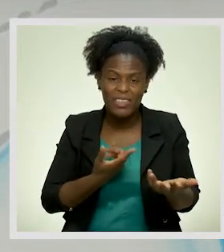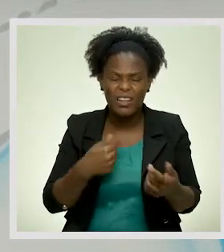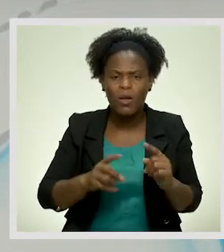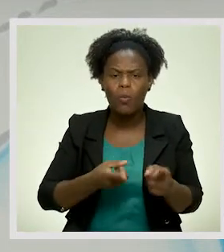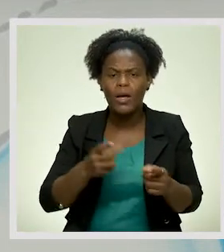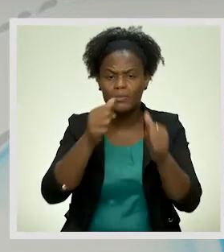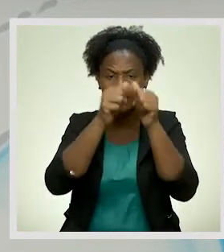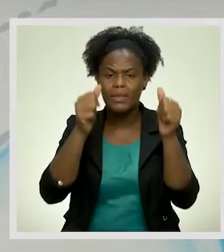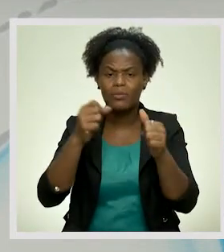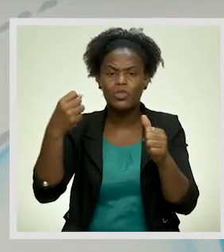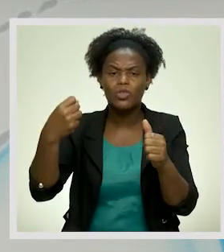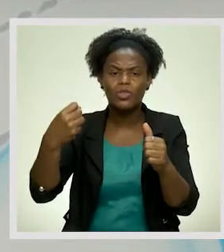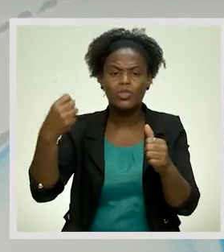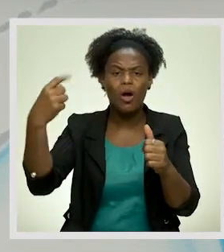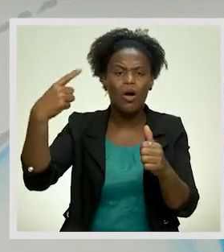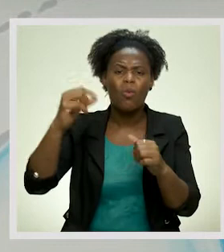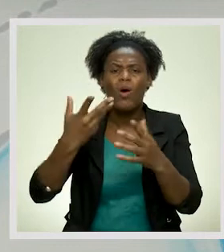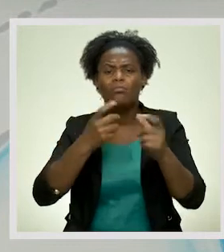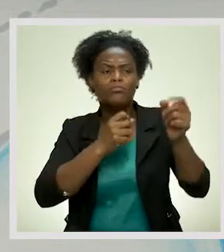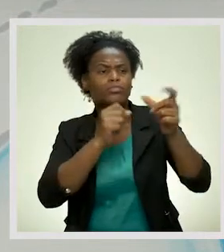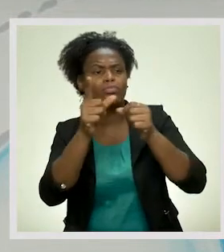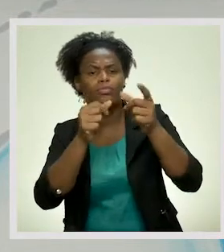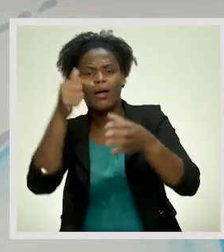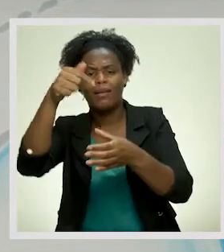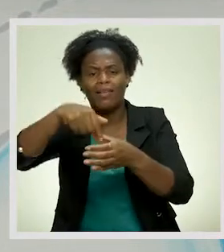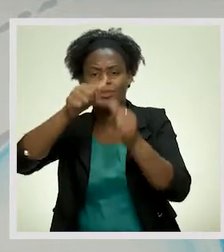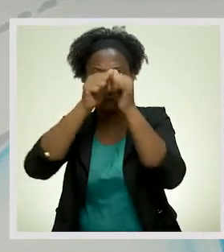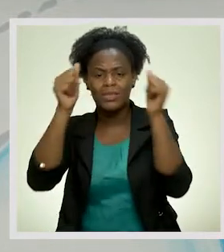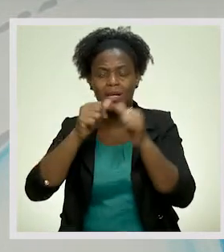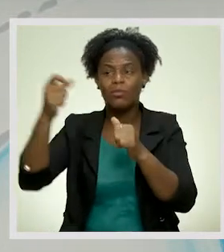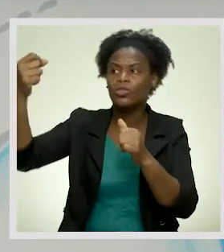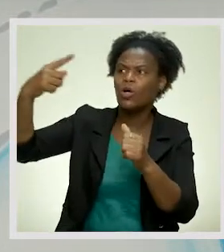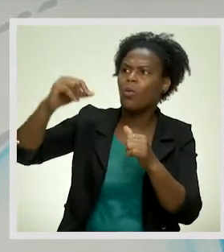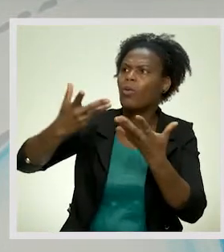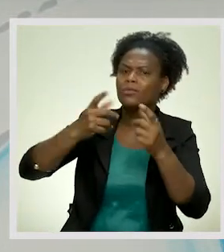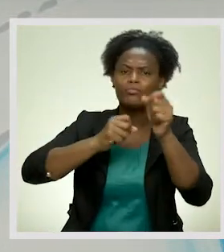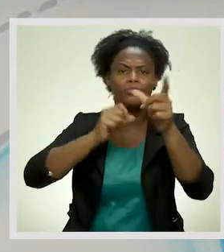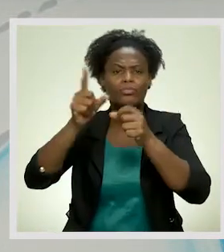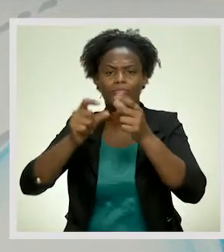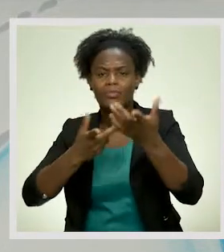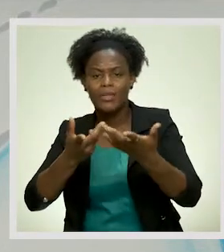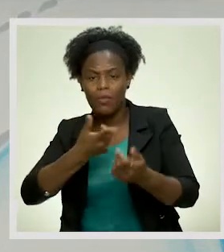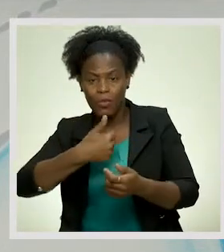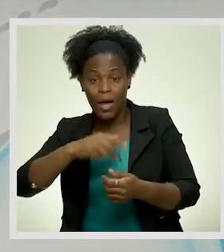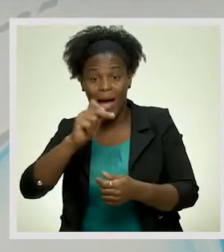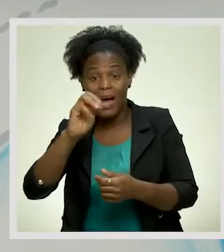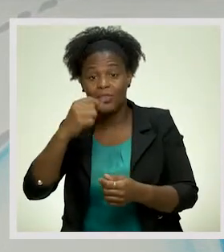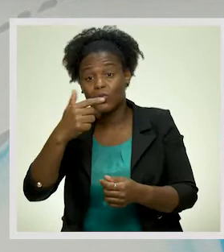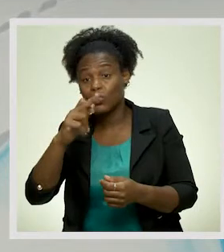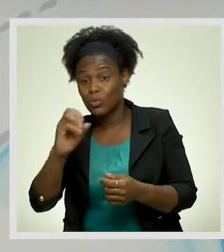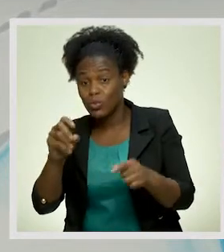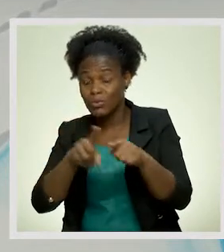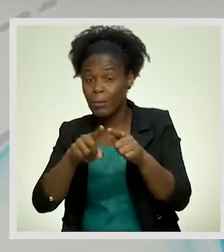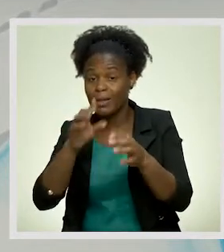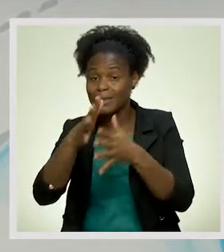Quais são os astros que fazem parte do sistema solar? O que é que nós encontramos